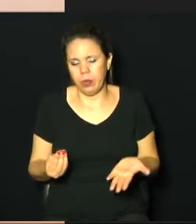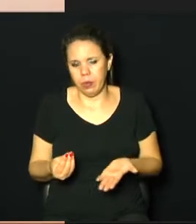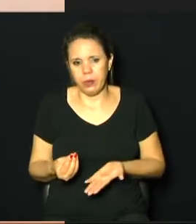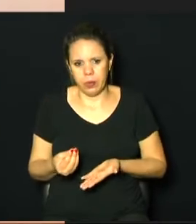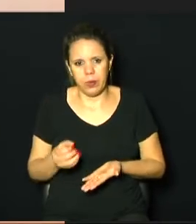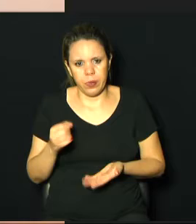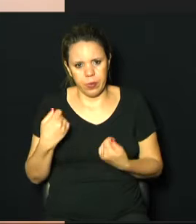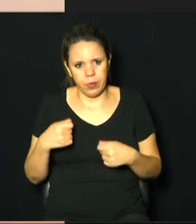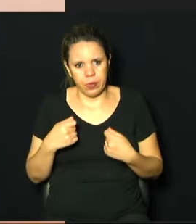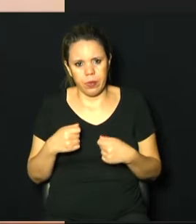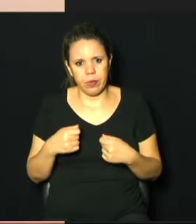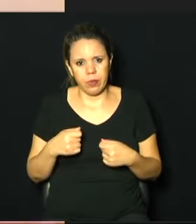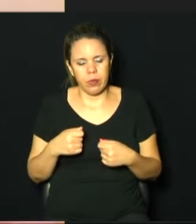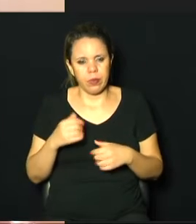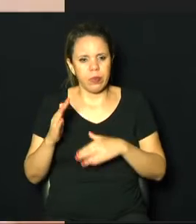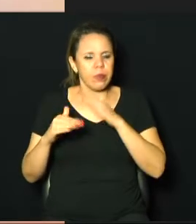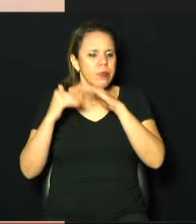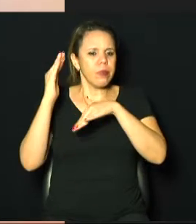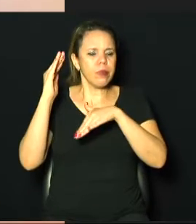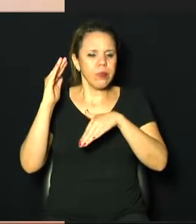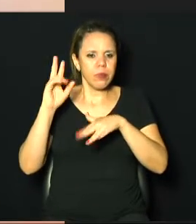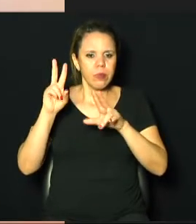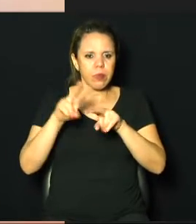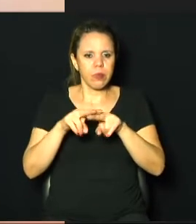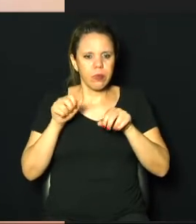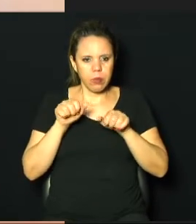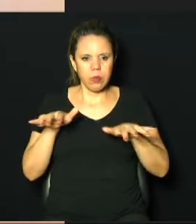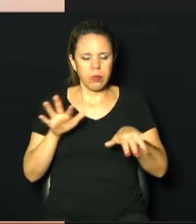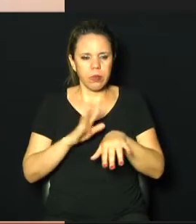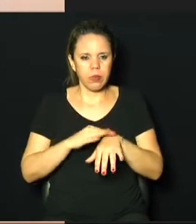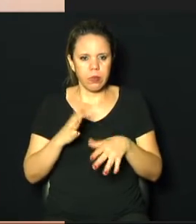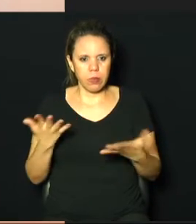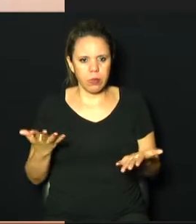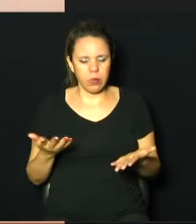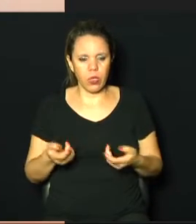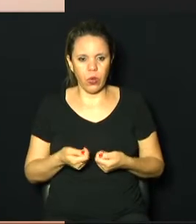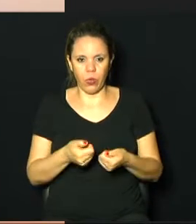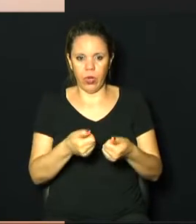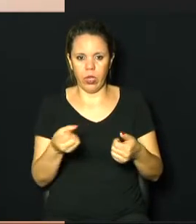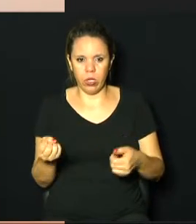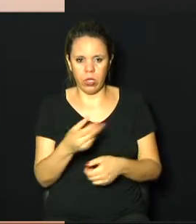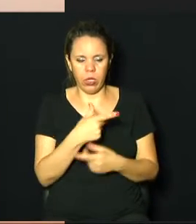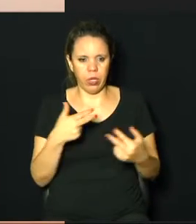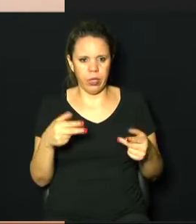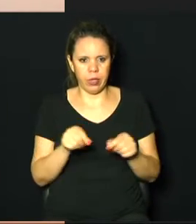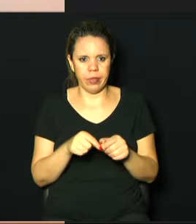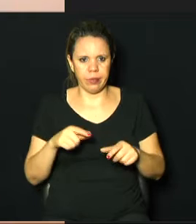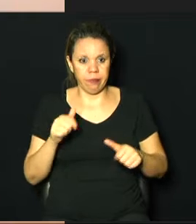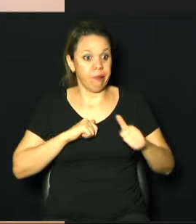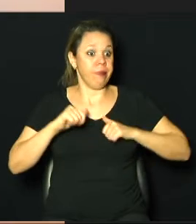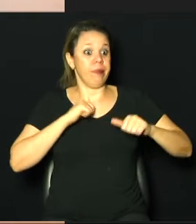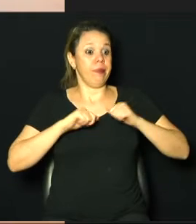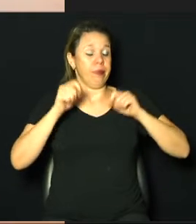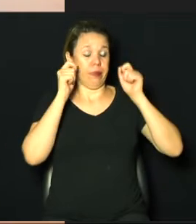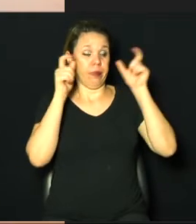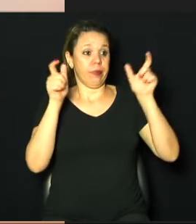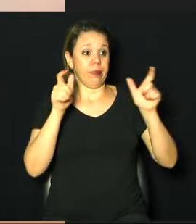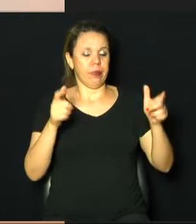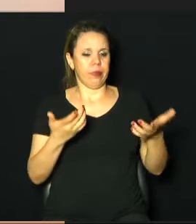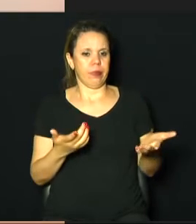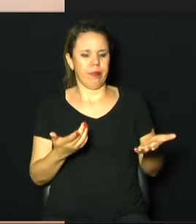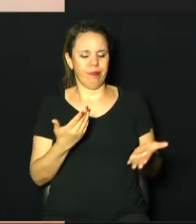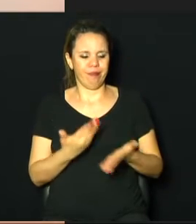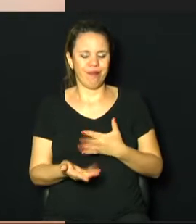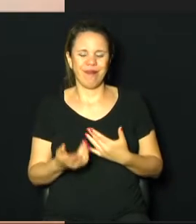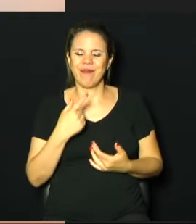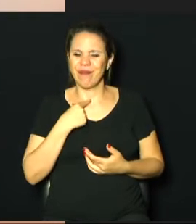gente precisa até olhar para além dessa questão da pandemia, né? Quando é oferecido o novo, nós vamos com tanta ânsia e aí